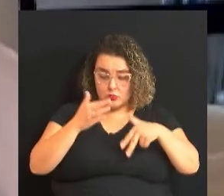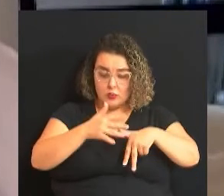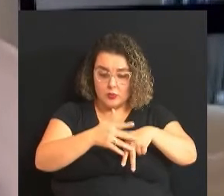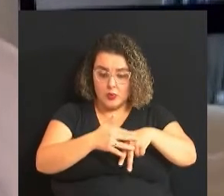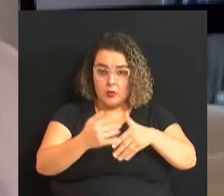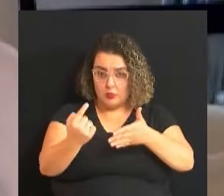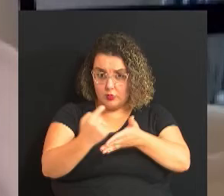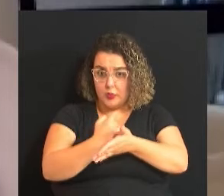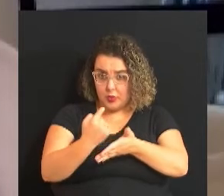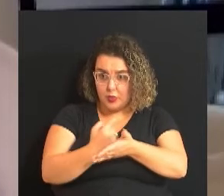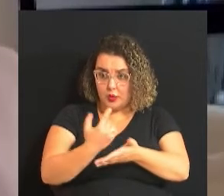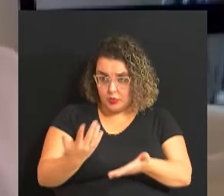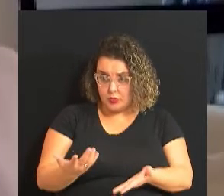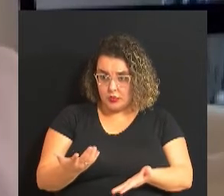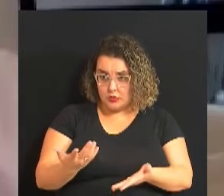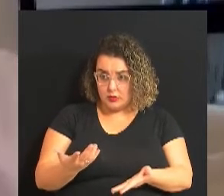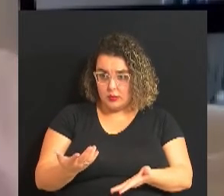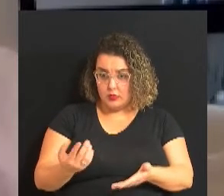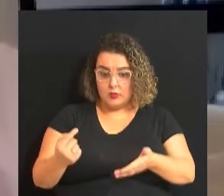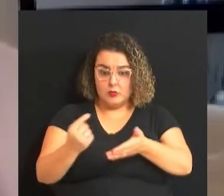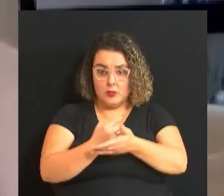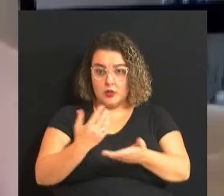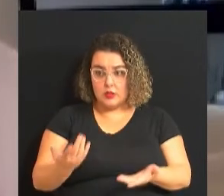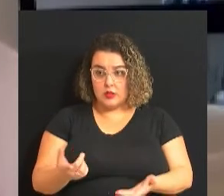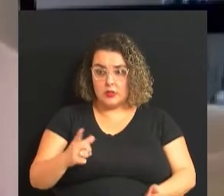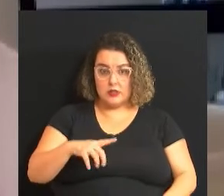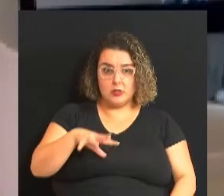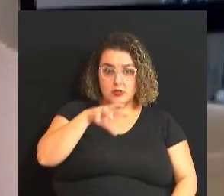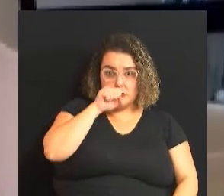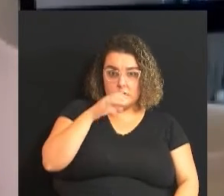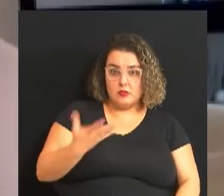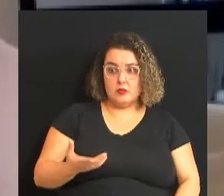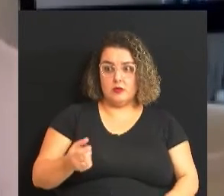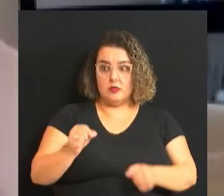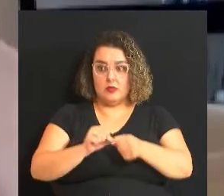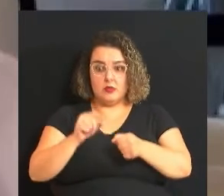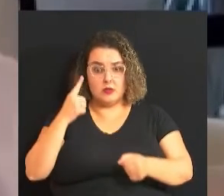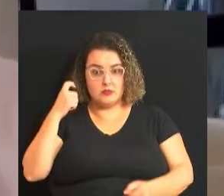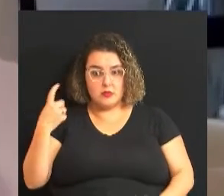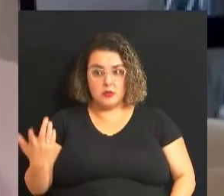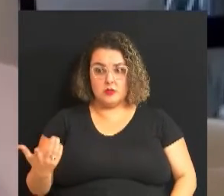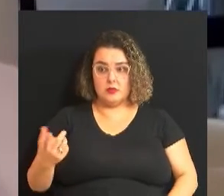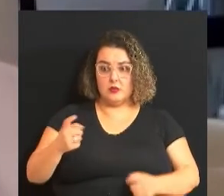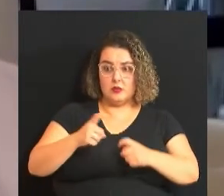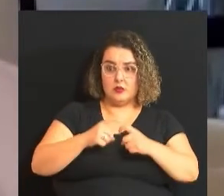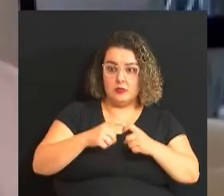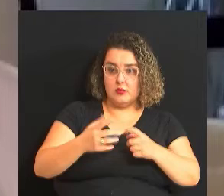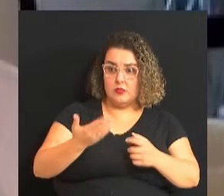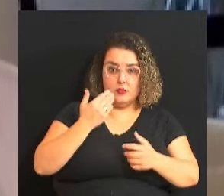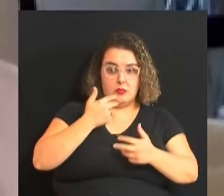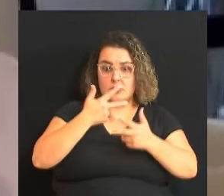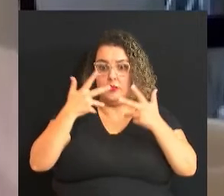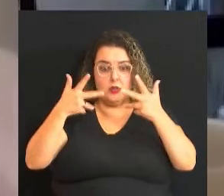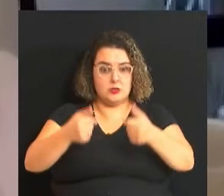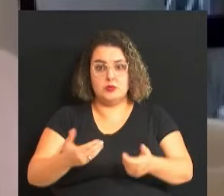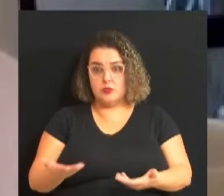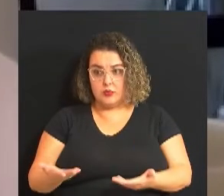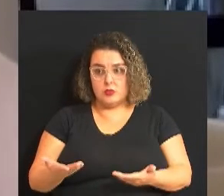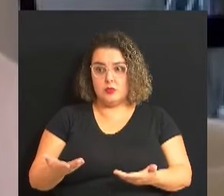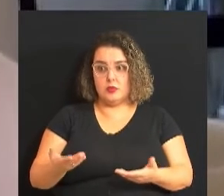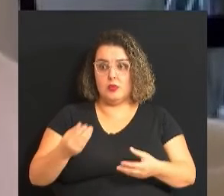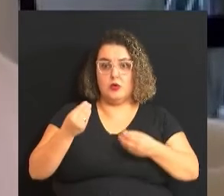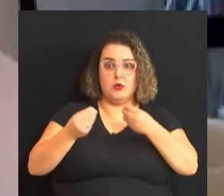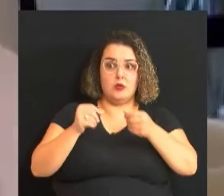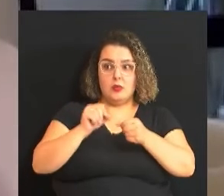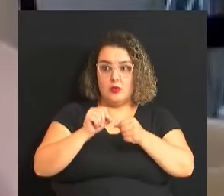né? E eles vão perguntar, doutor, tem cheiro? Doutor, faz barulho? Doutor, eu vou comer de tudo? Não vou comer de tudo? Como é que eu vou fazer